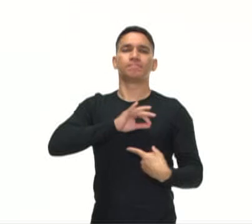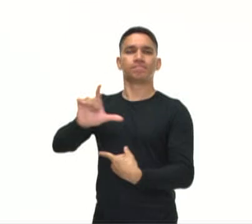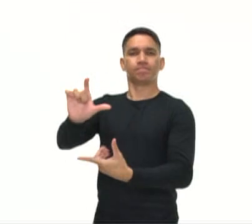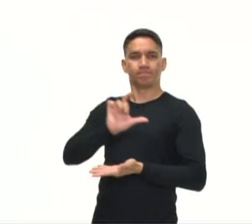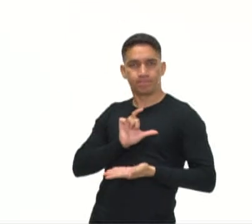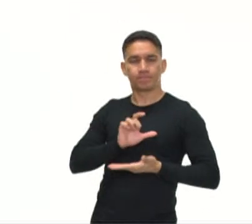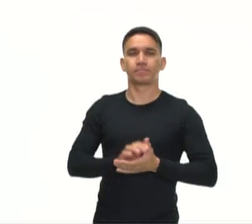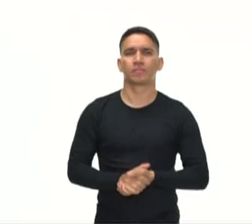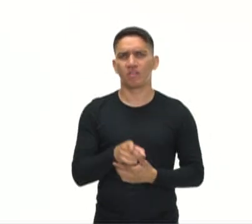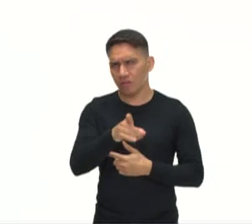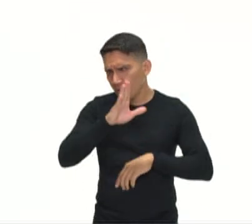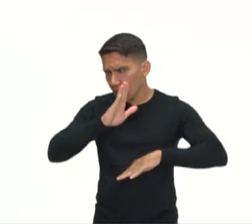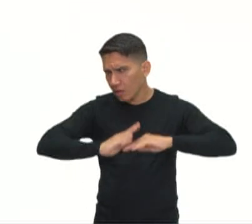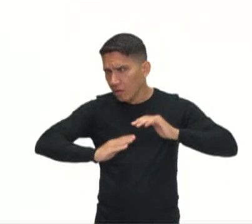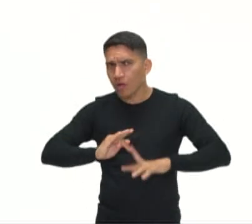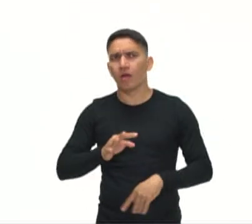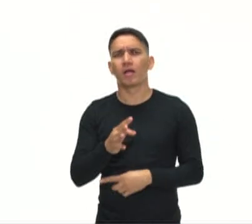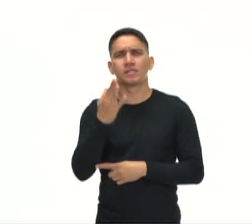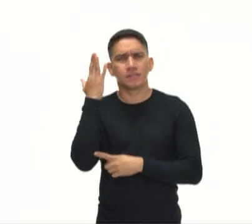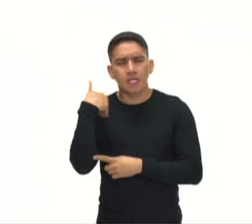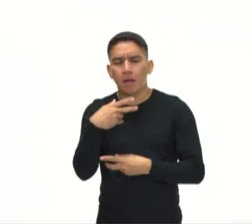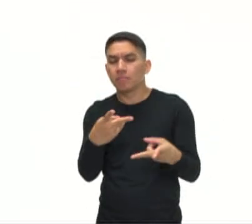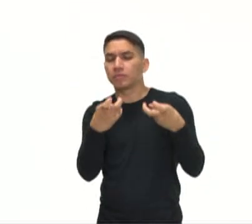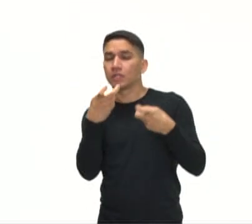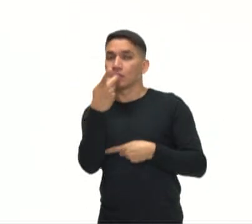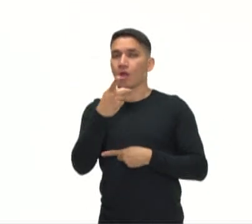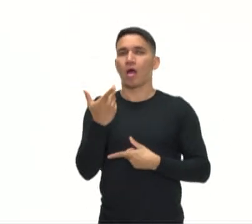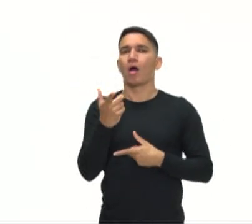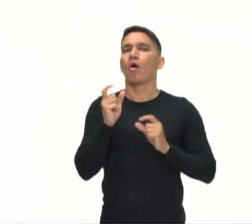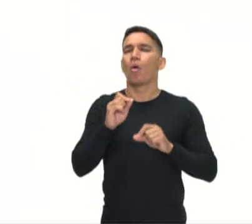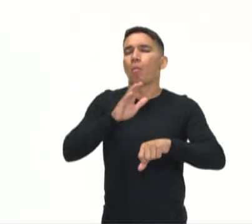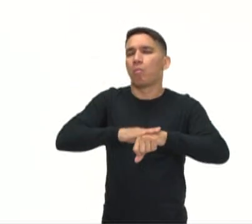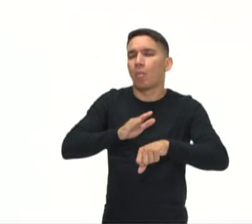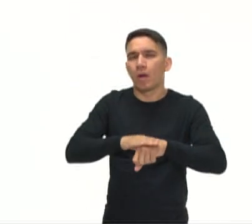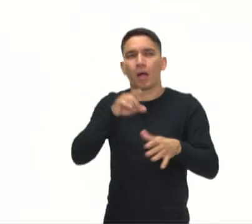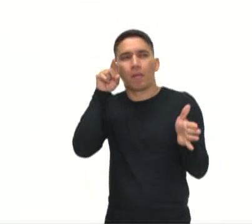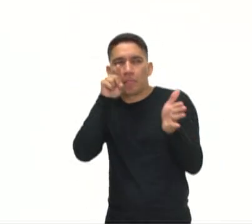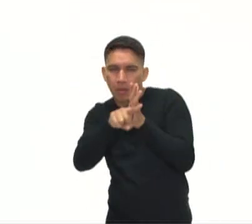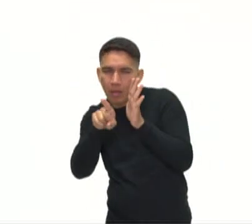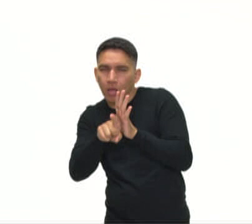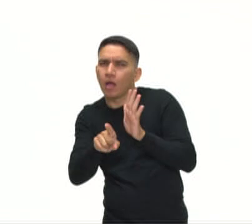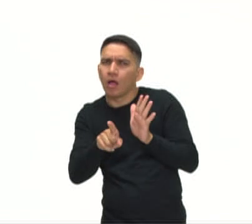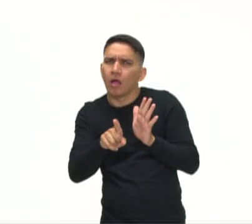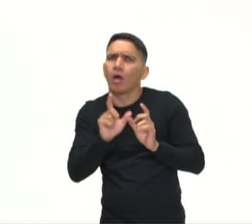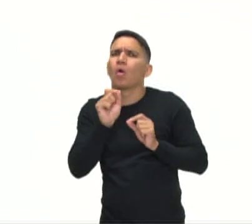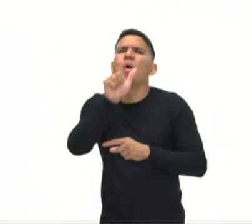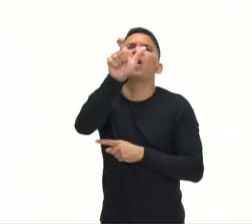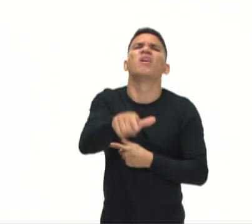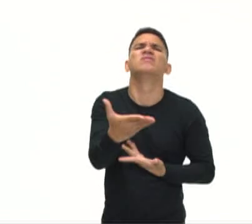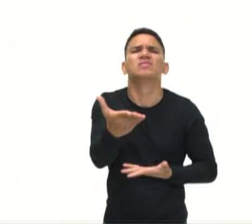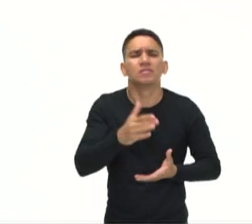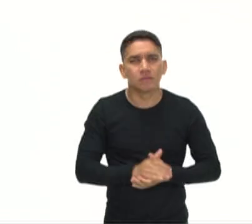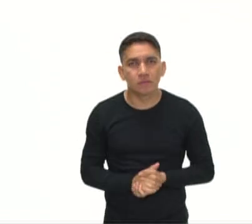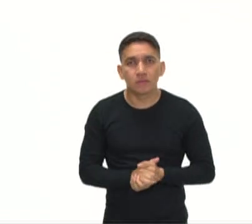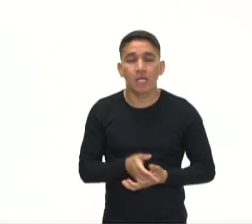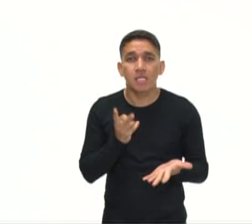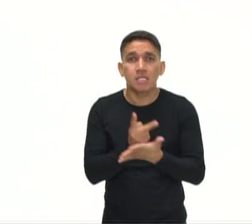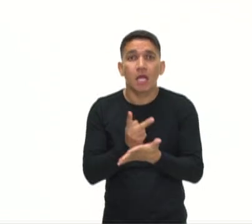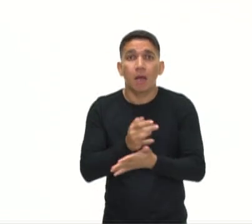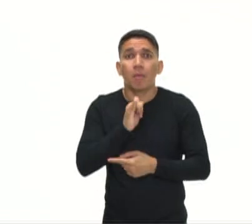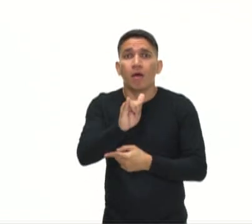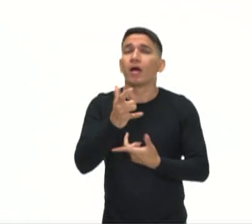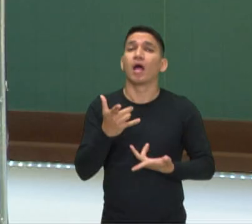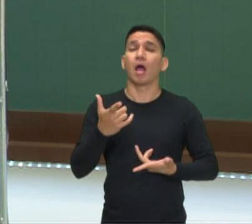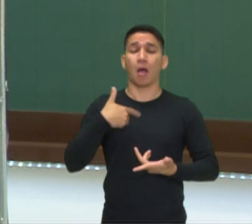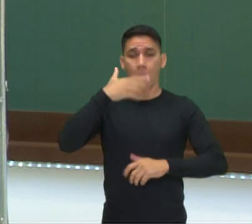Você é a sua profissão? Você já percebeu que quando perguntamos às pessoas quem é você, muitas vezes a resposta é a profissão?